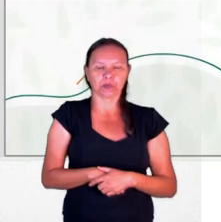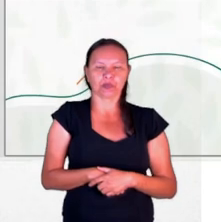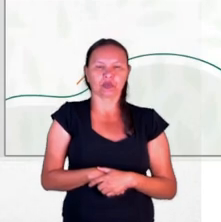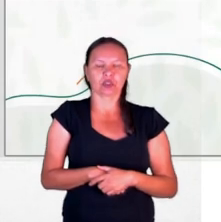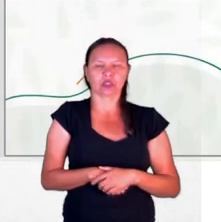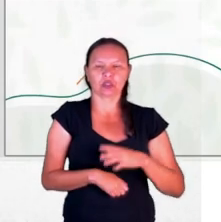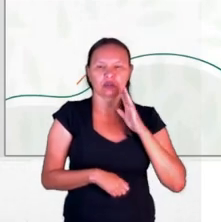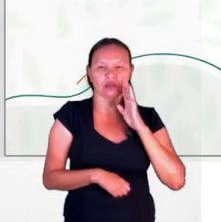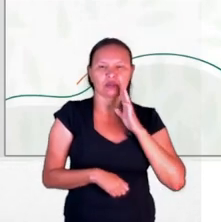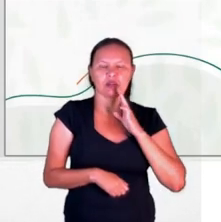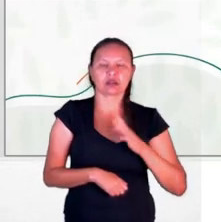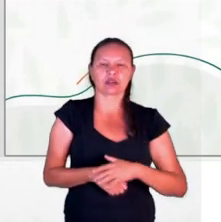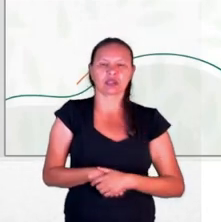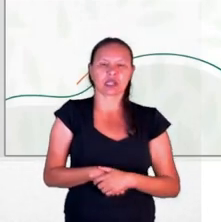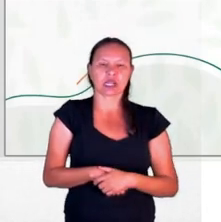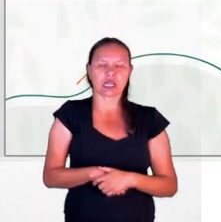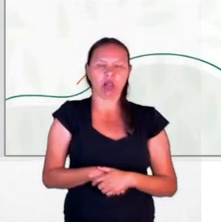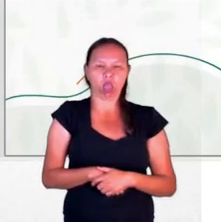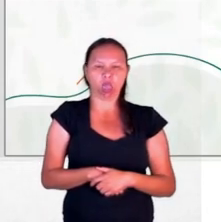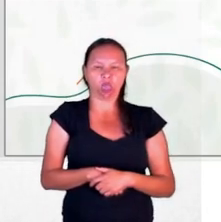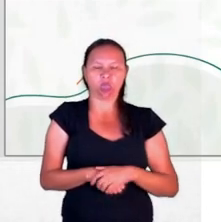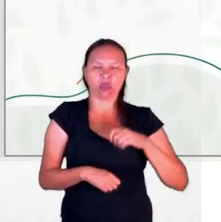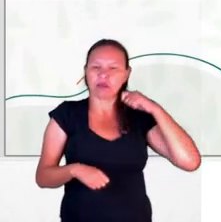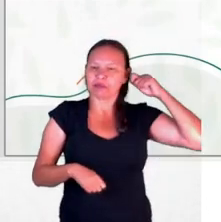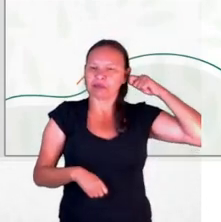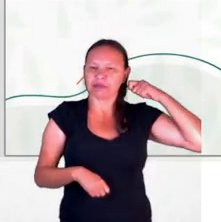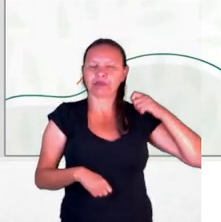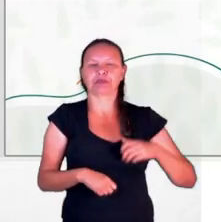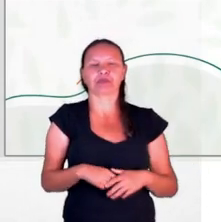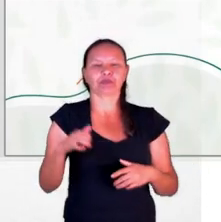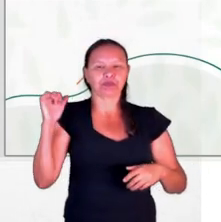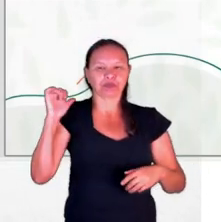vou conseguir passar o vídeo aqui